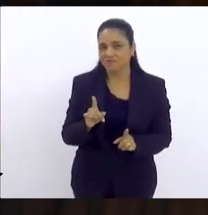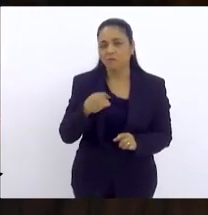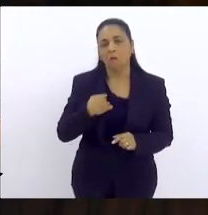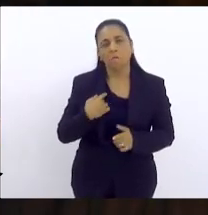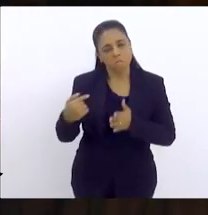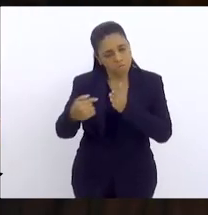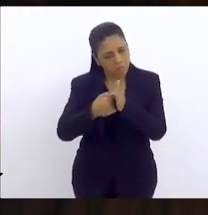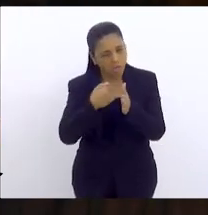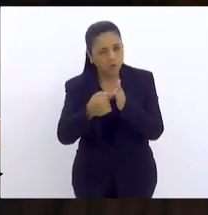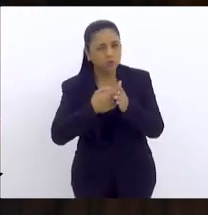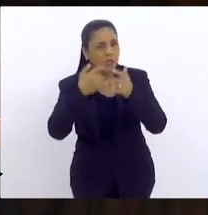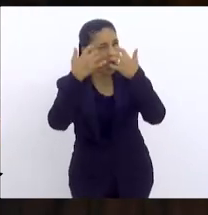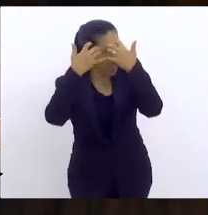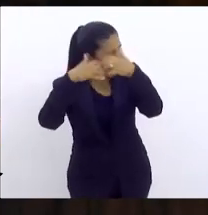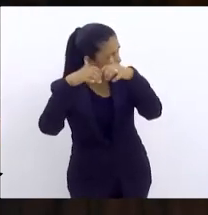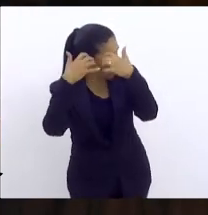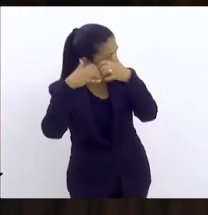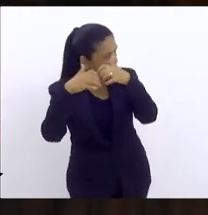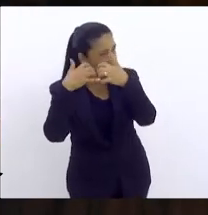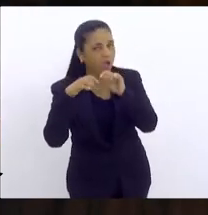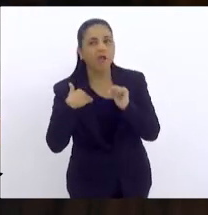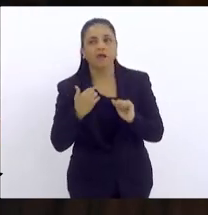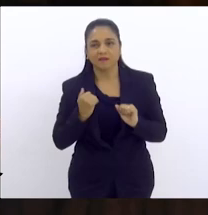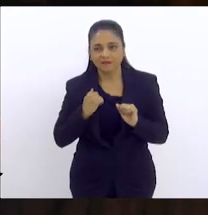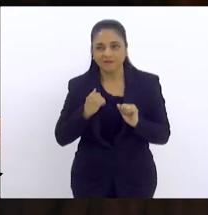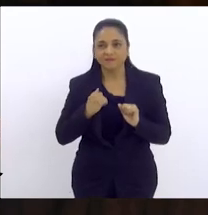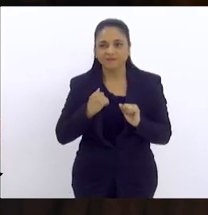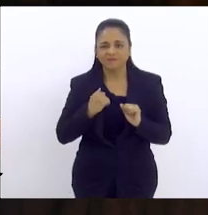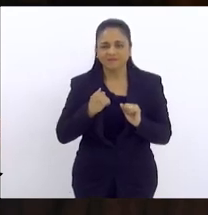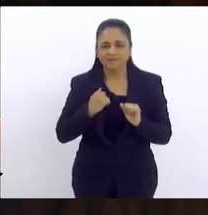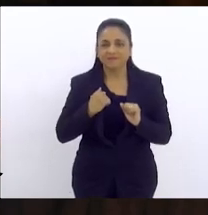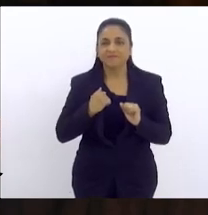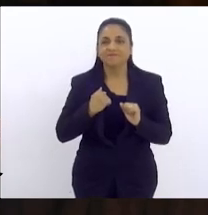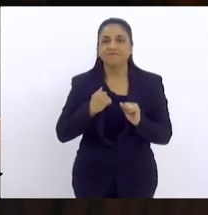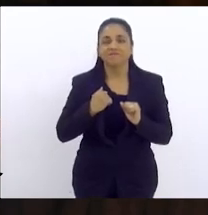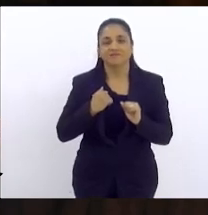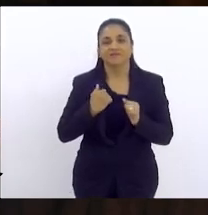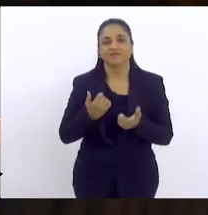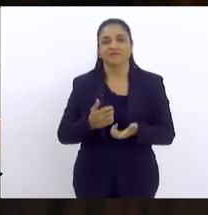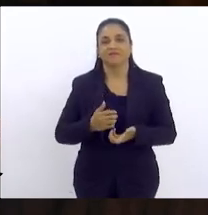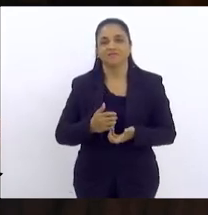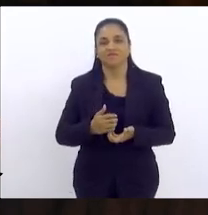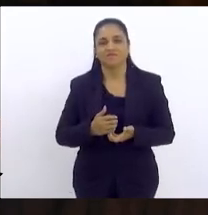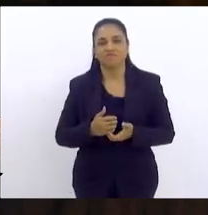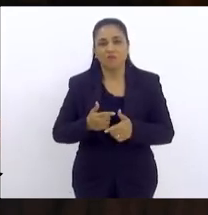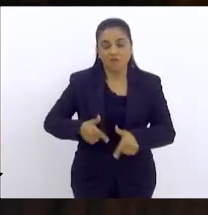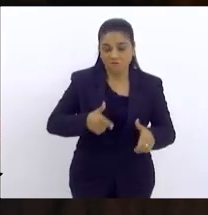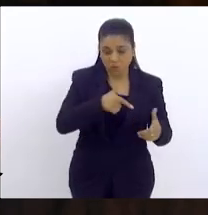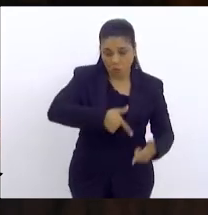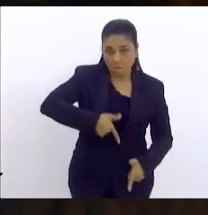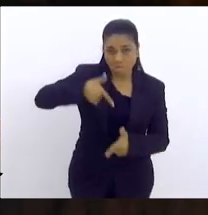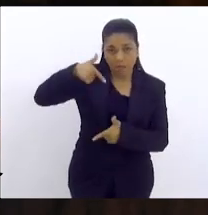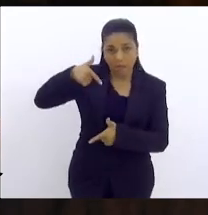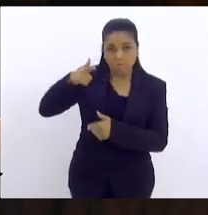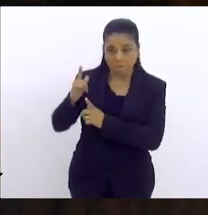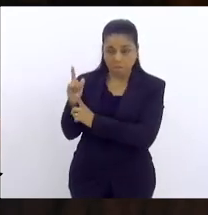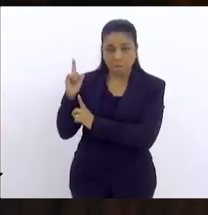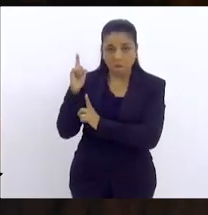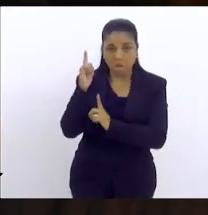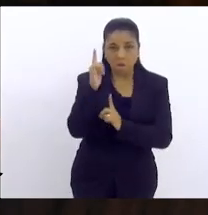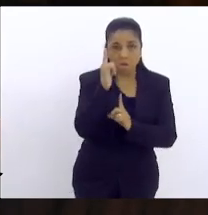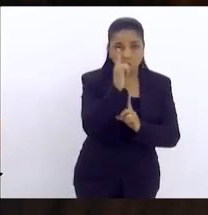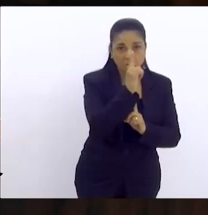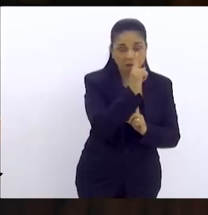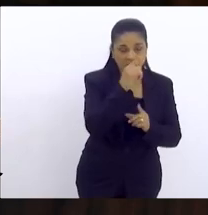questionar Apesar dessa quantidade imensa de fuzis dentro das Comunidades